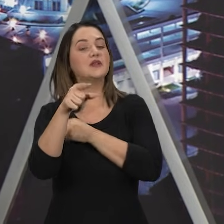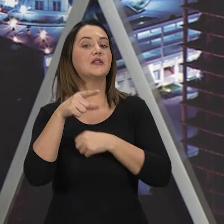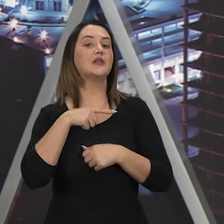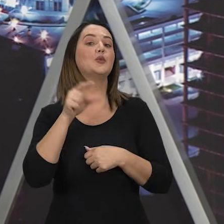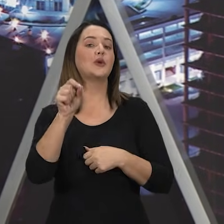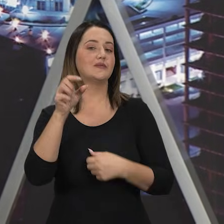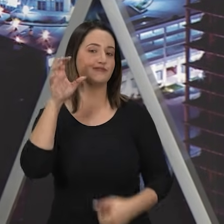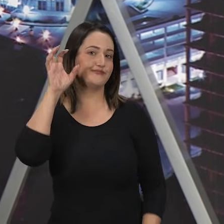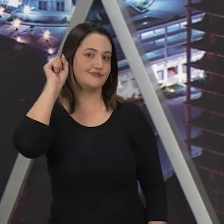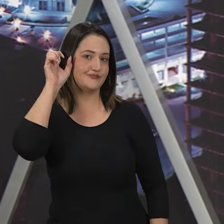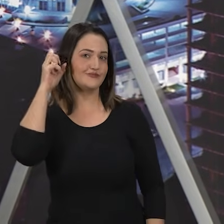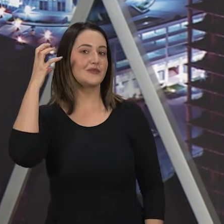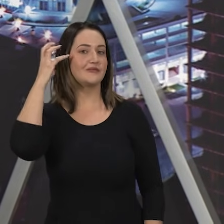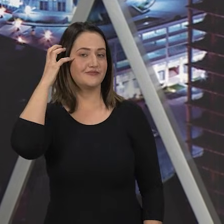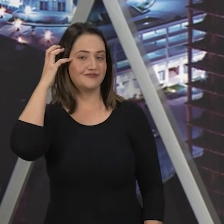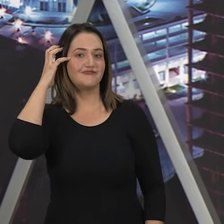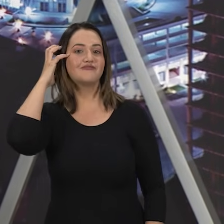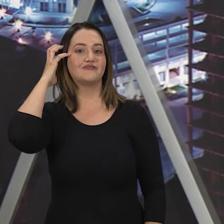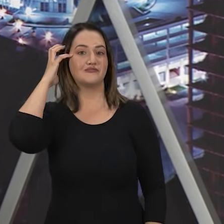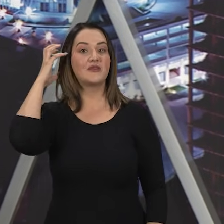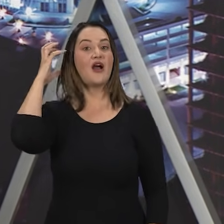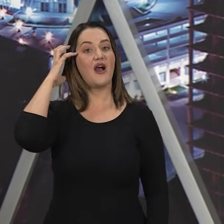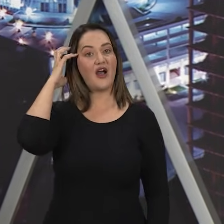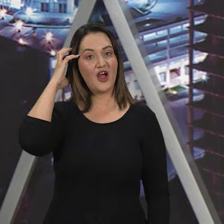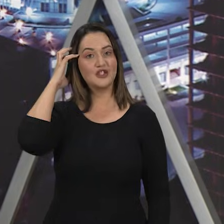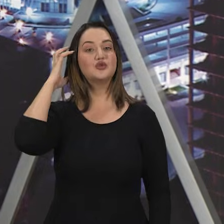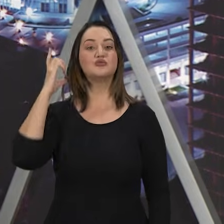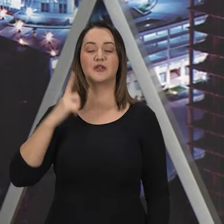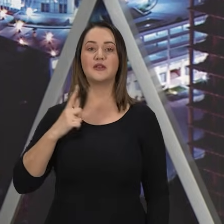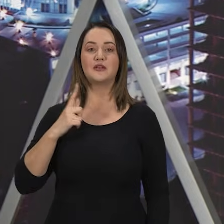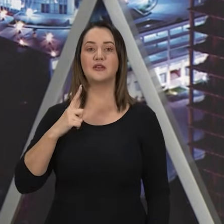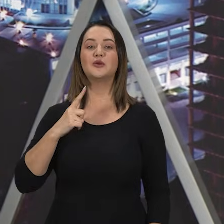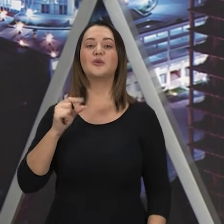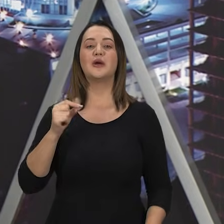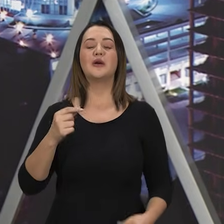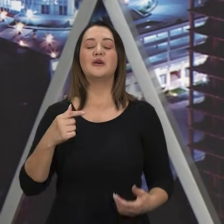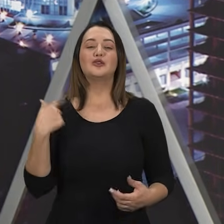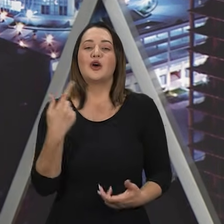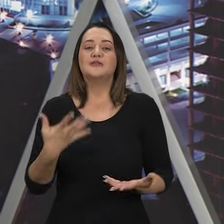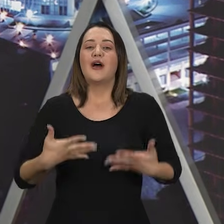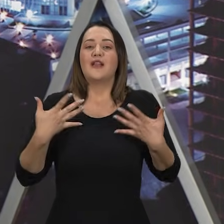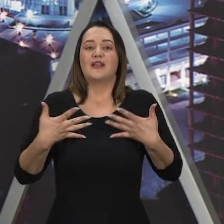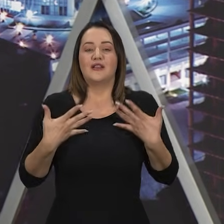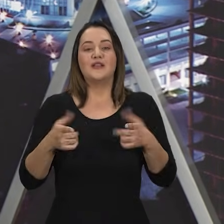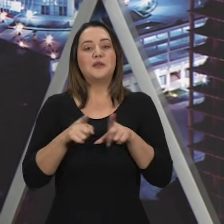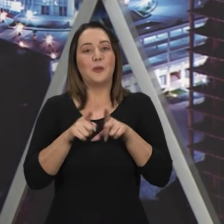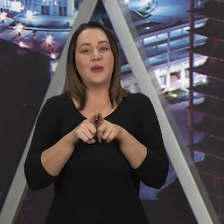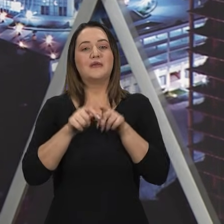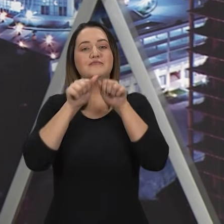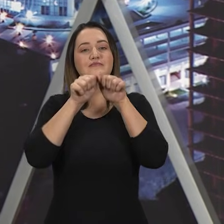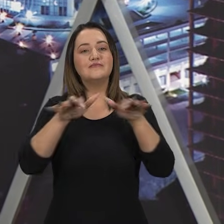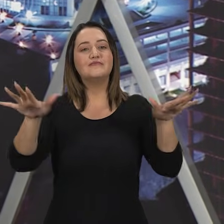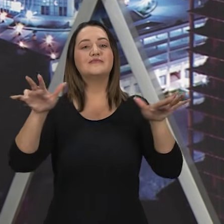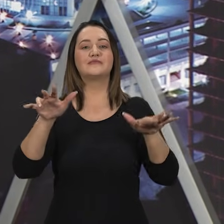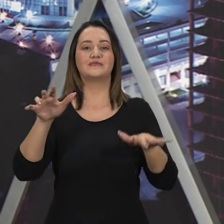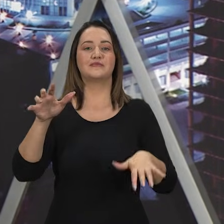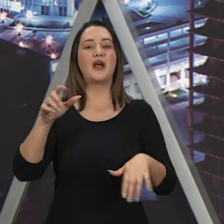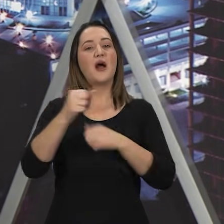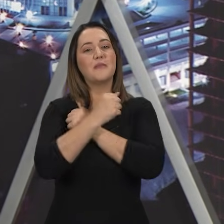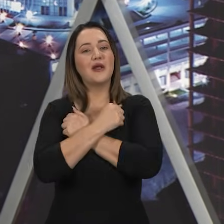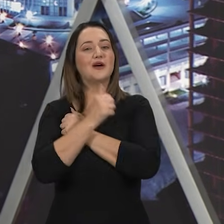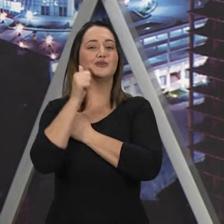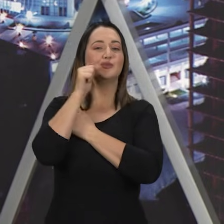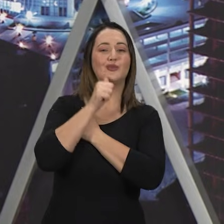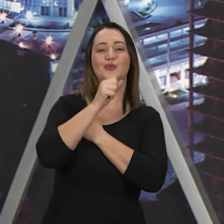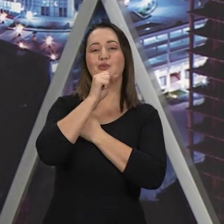abraço para você que escuta pela rádio. A Rádio Novo Tempo transmite o nosso programa, é uma alegria estar na rádio também. Um abraço